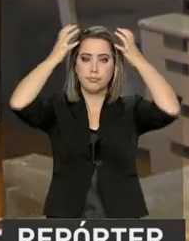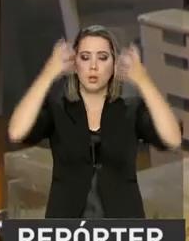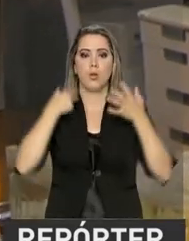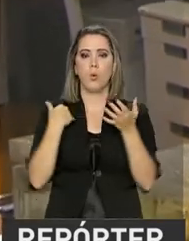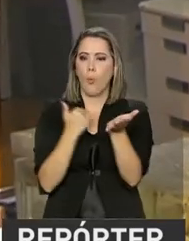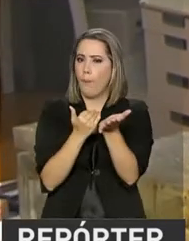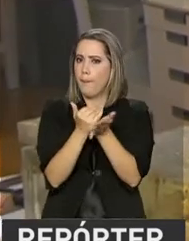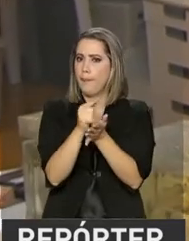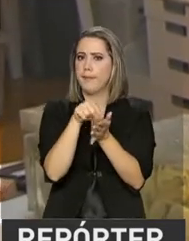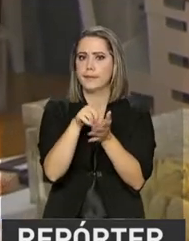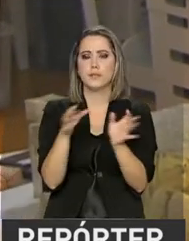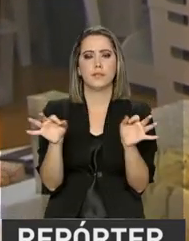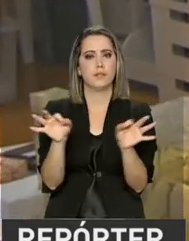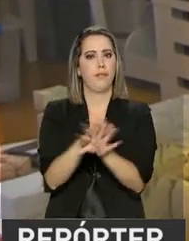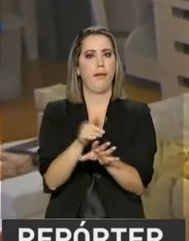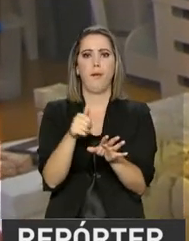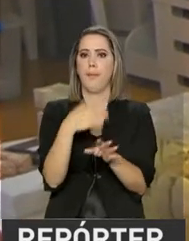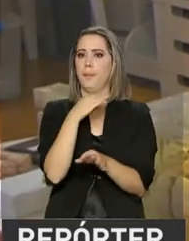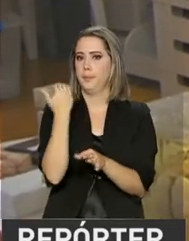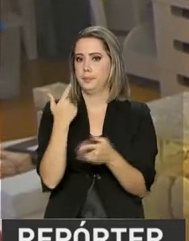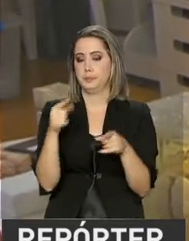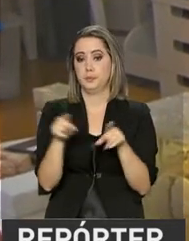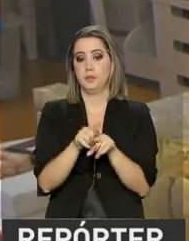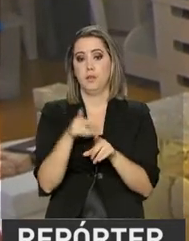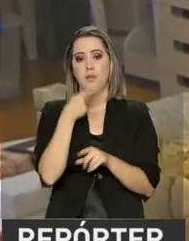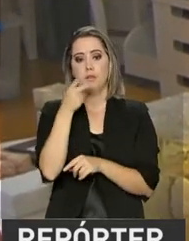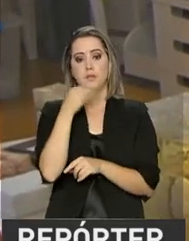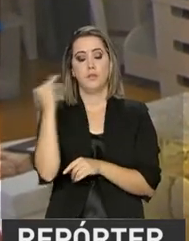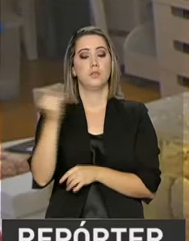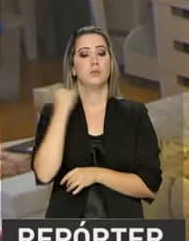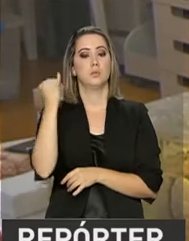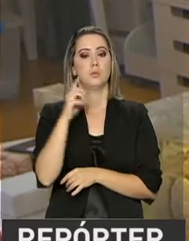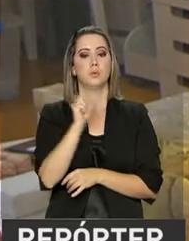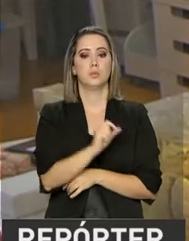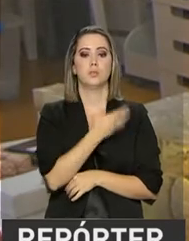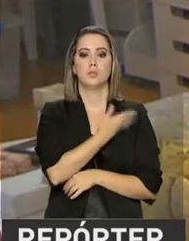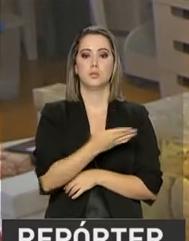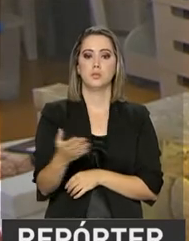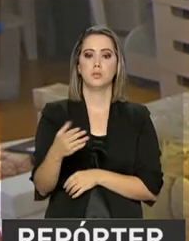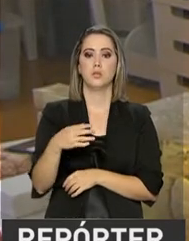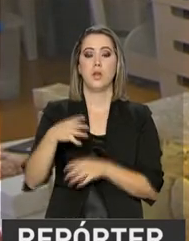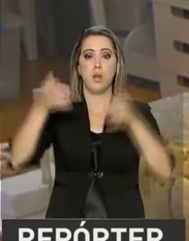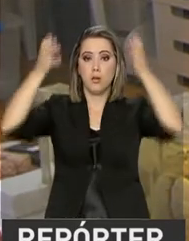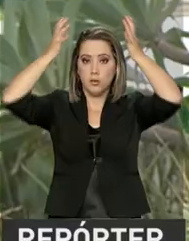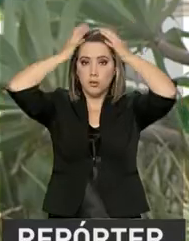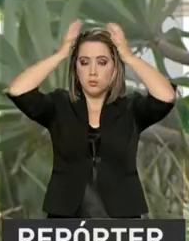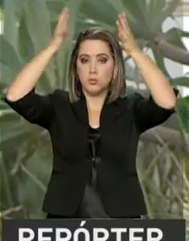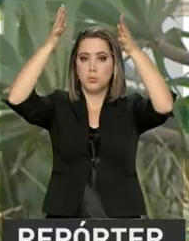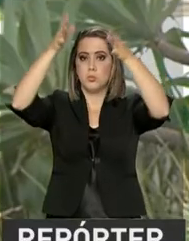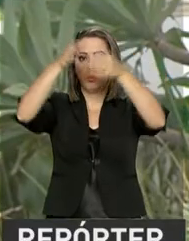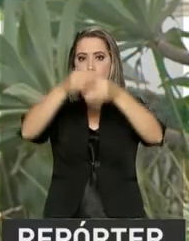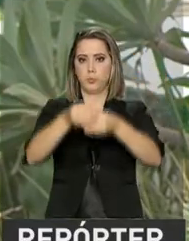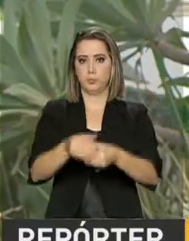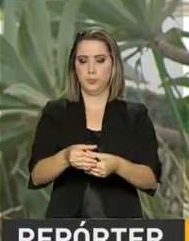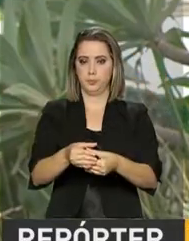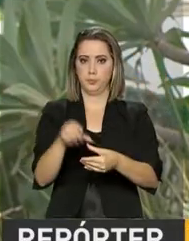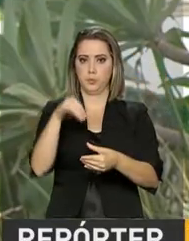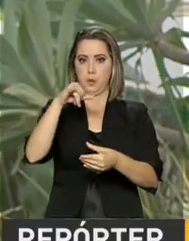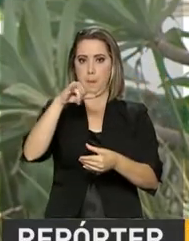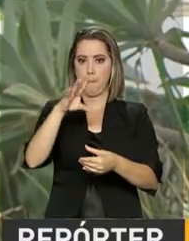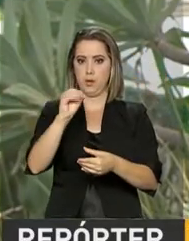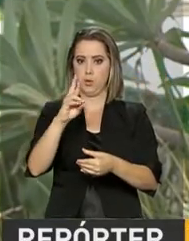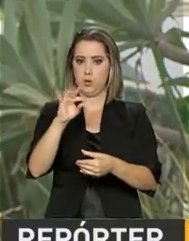o estágio final. Tudo isso para falar de um assunto muito importante, a microcefalia. Microcefalia é como